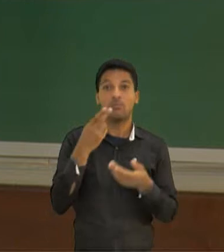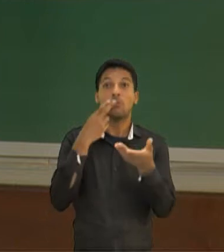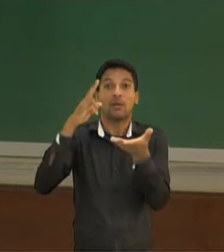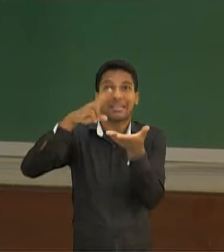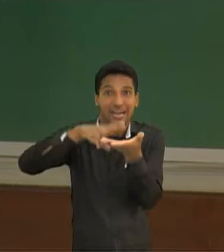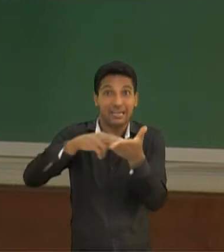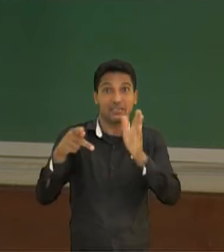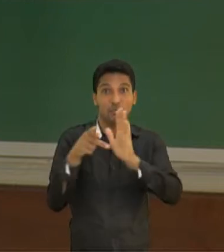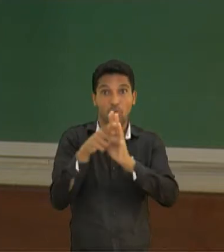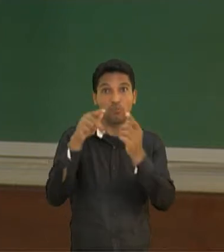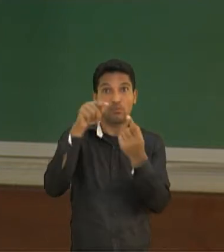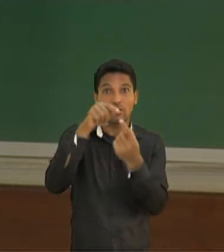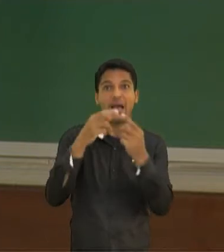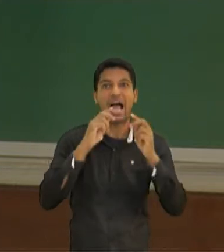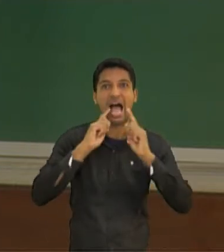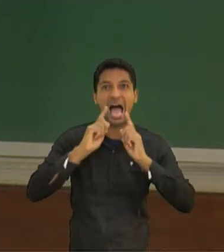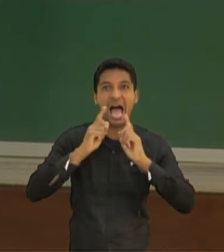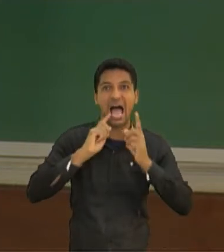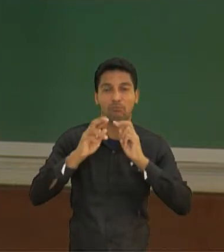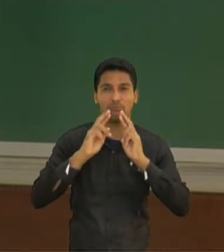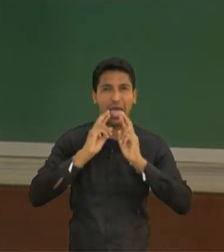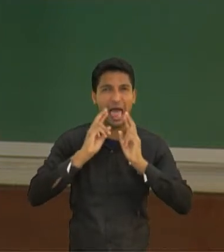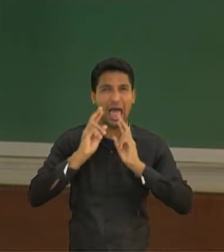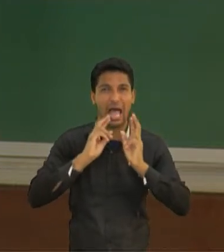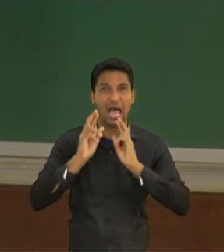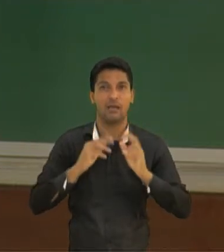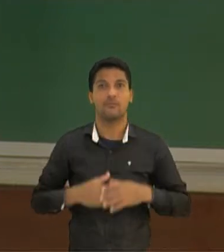que significa isso? A gente tem essa palavra ali,